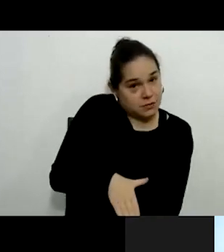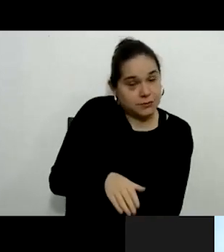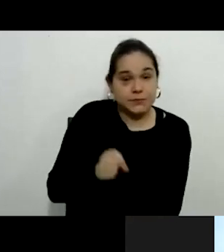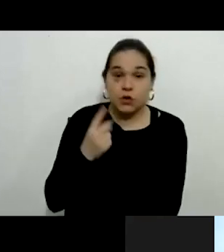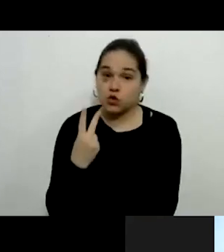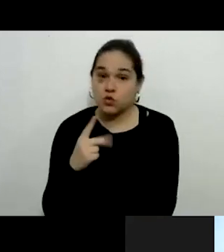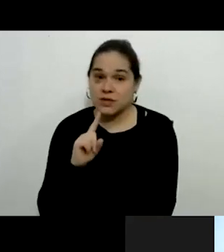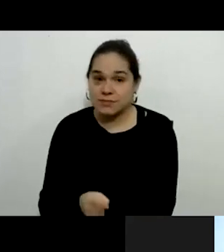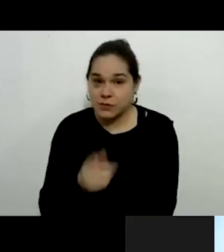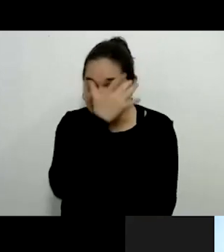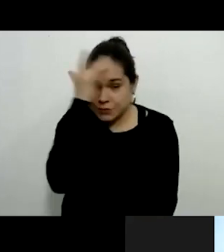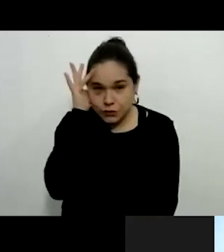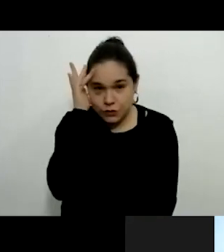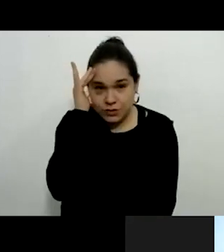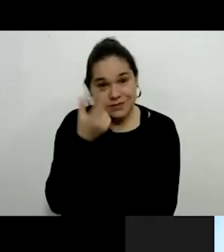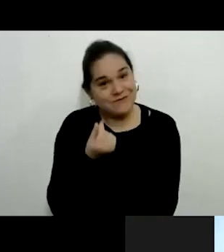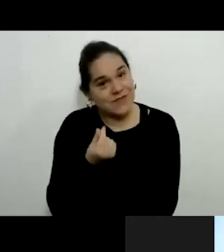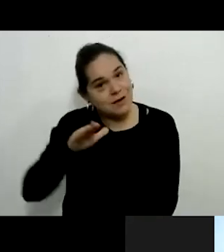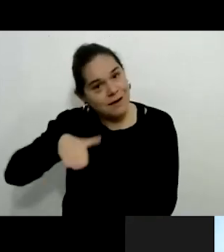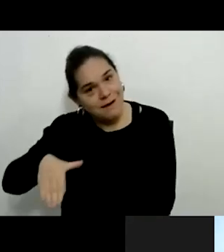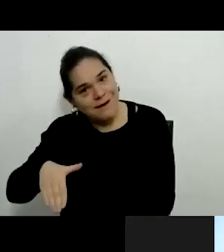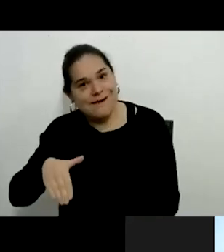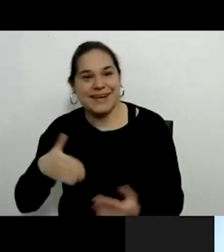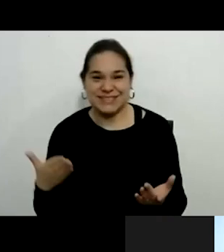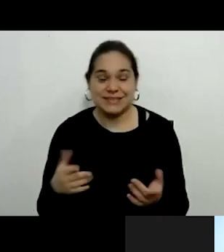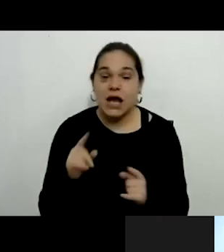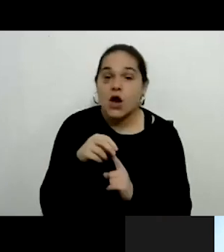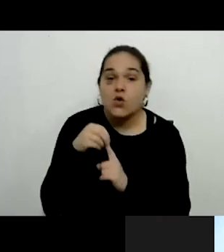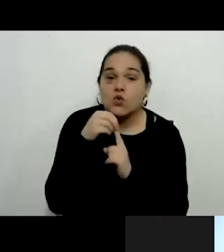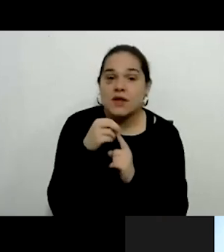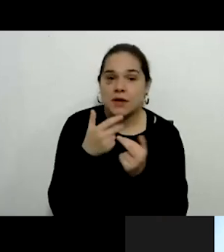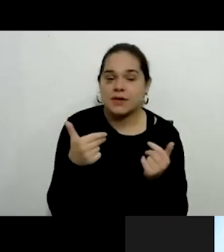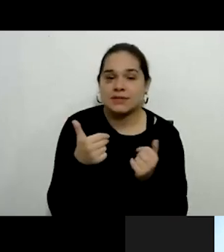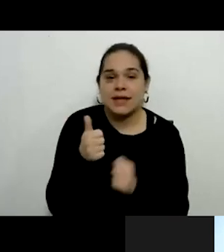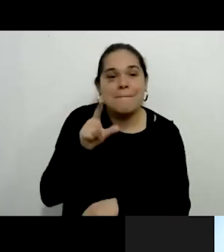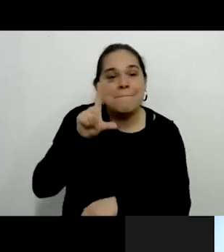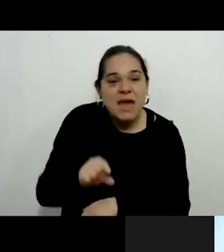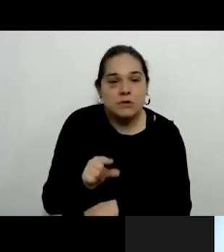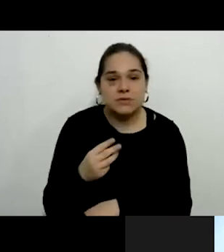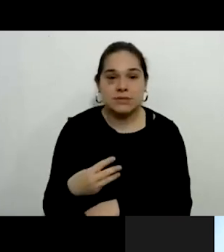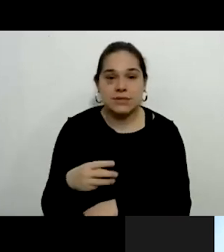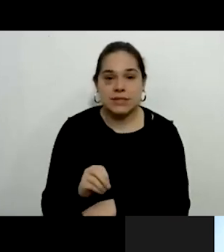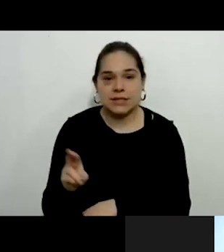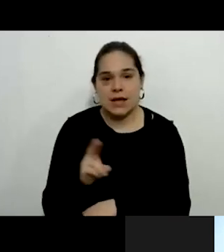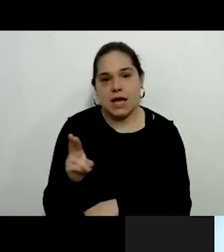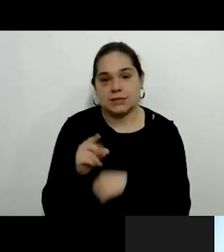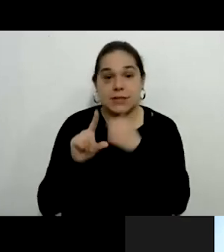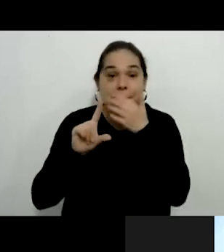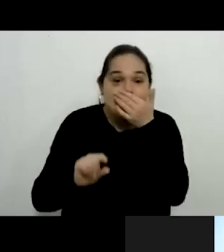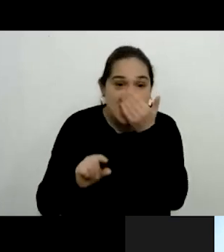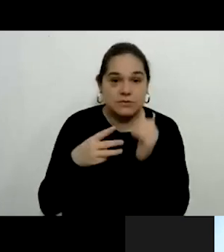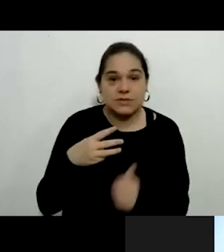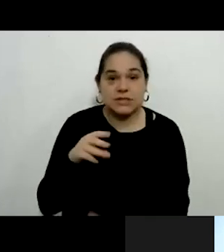valor. A única coisa que a gente consegue garantir pra vocês é é abaixo de 30 reais. Então, o acontece? No